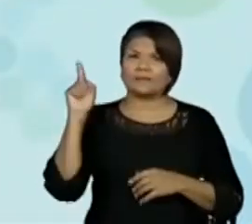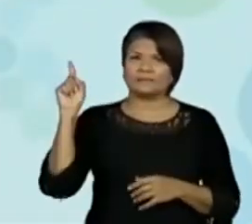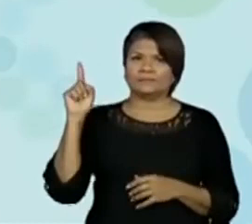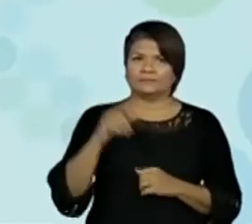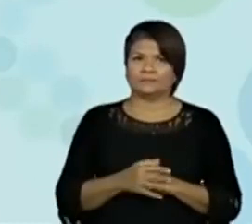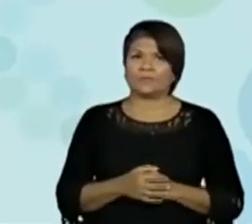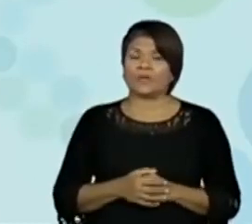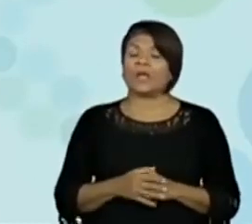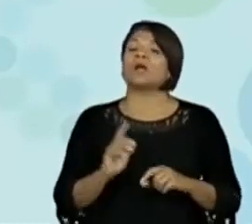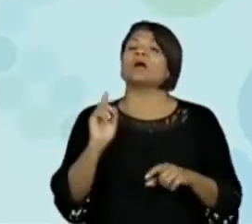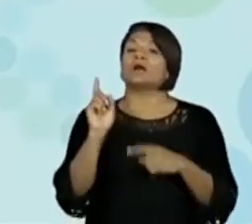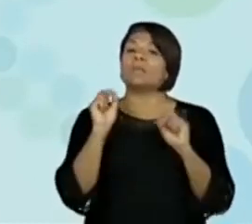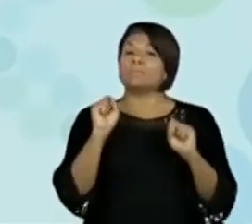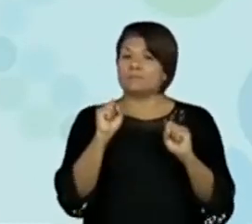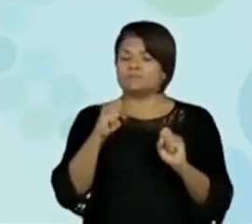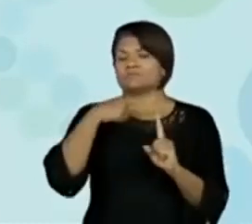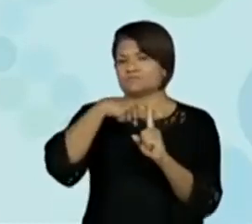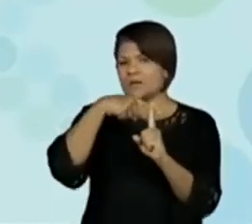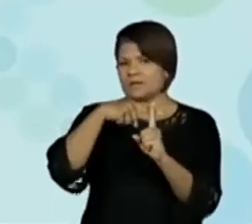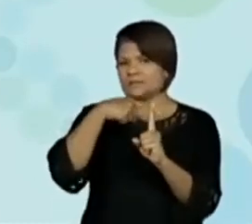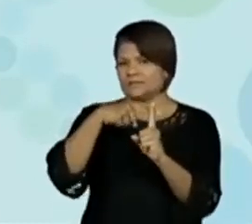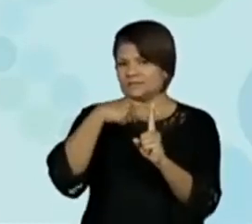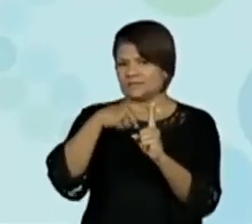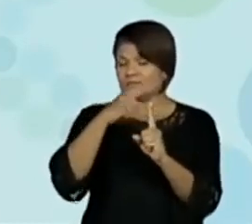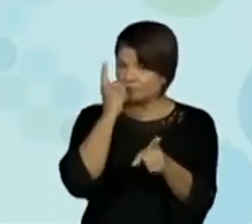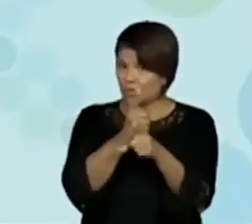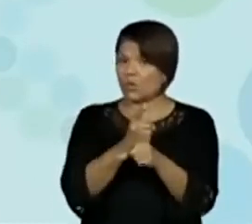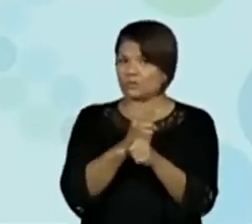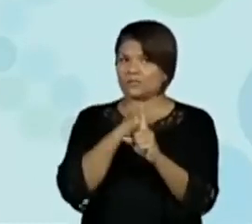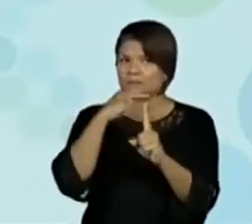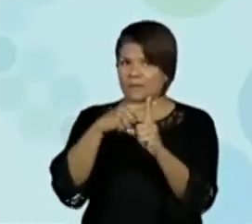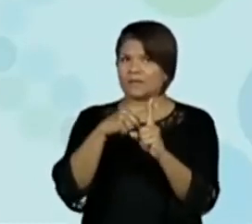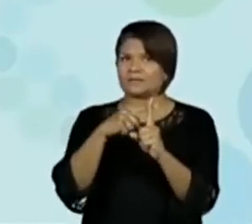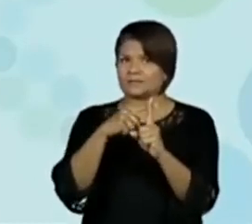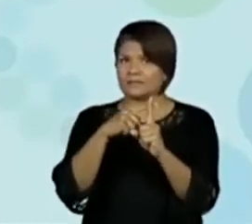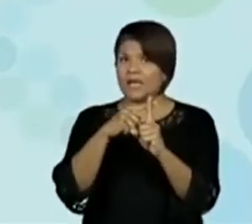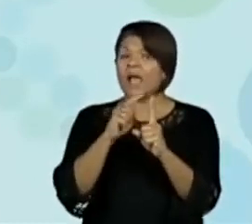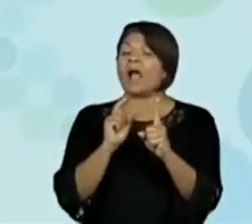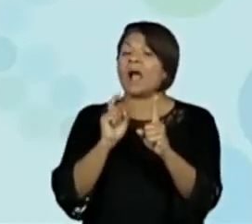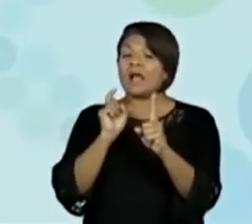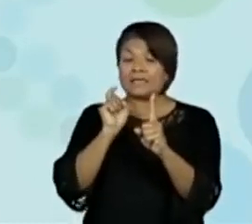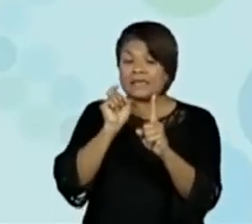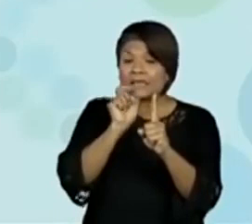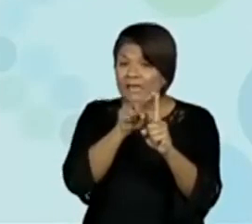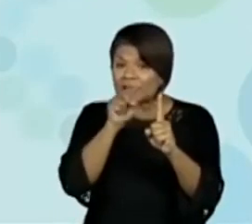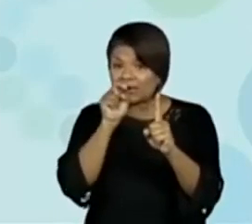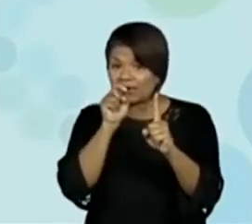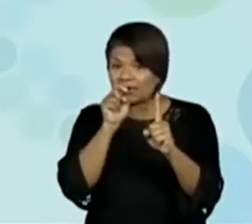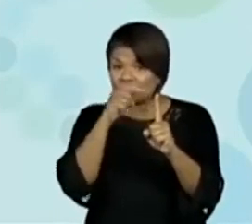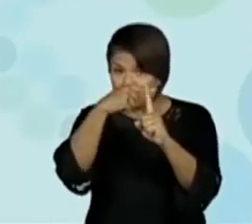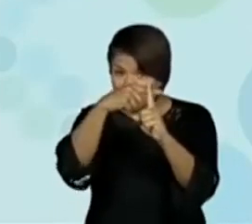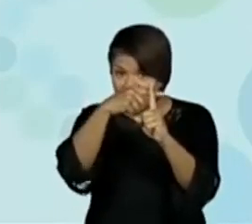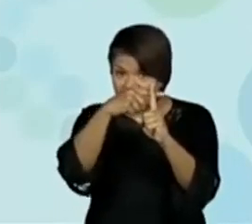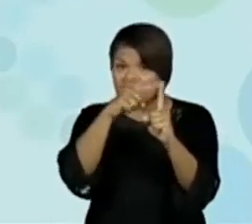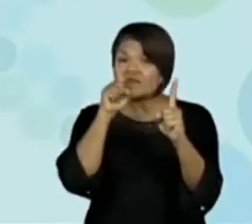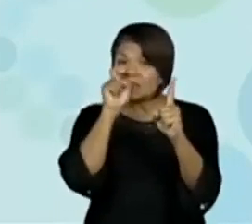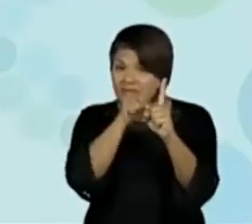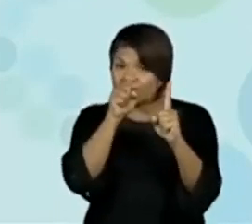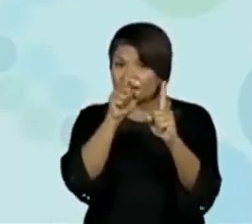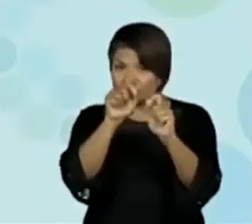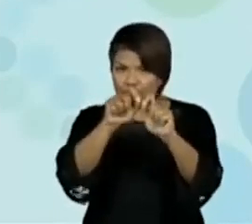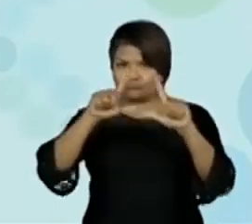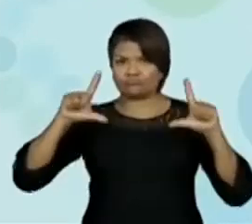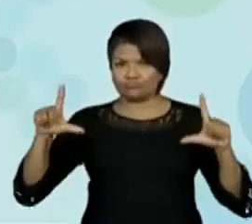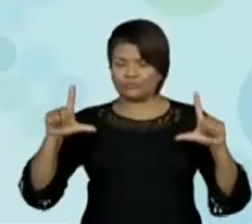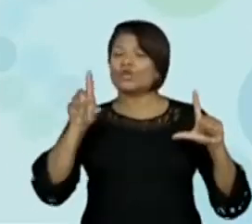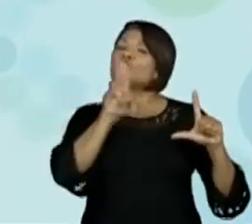ter um sinalzinho desse aqui, ó, de mais. Tem que clicar nele. Clicou, vai abrir uma tela, põe seu nome, põe